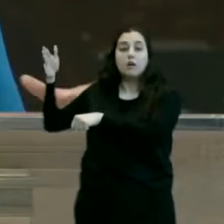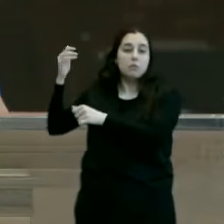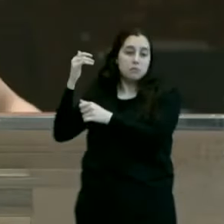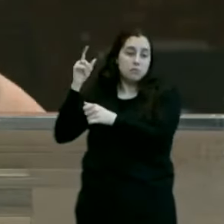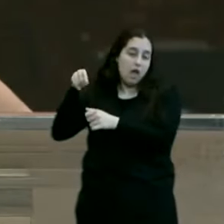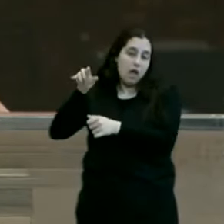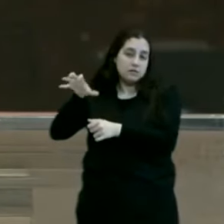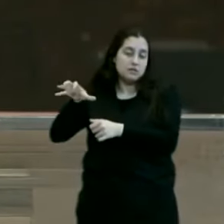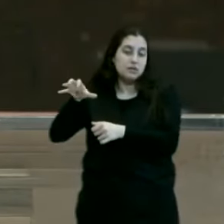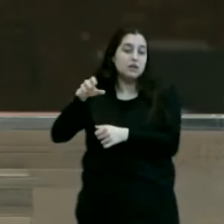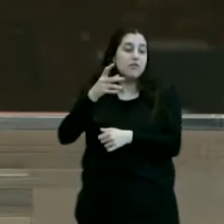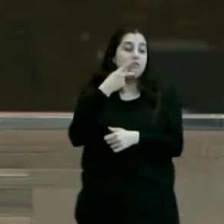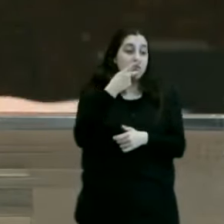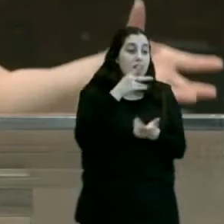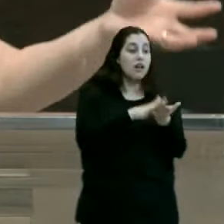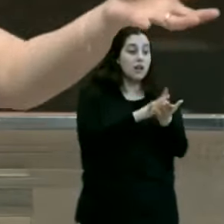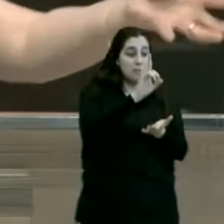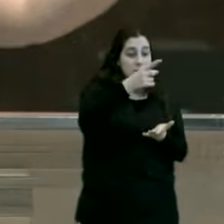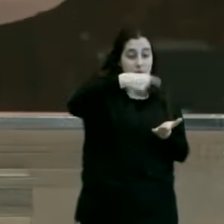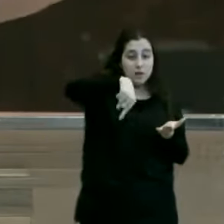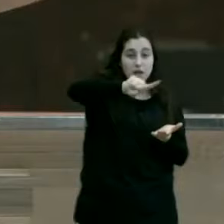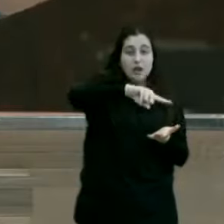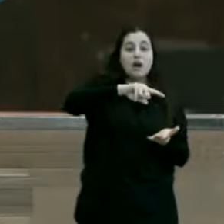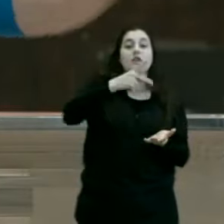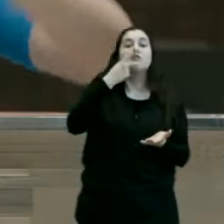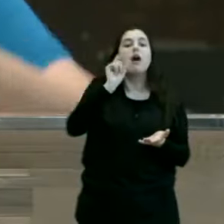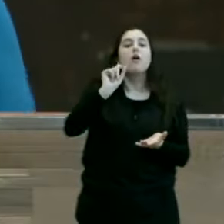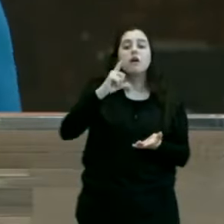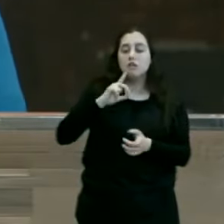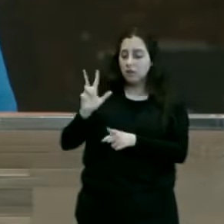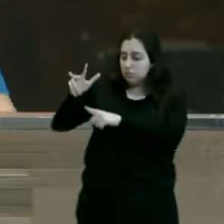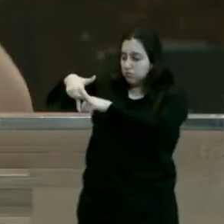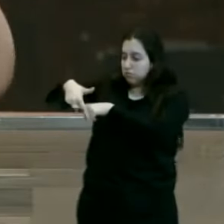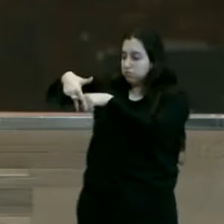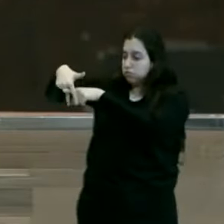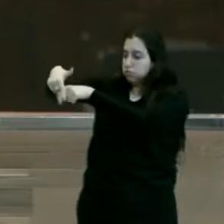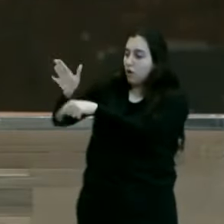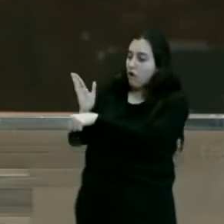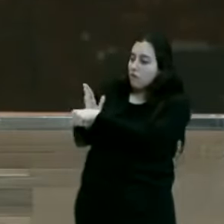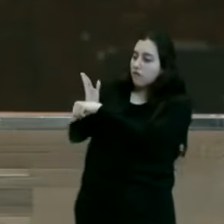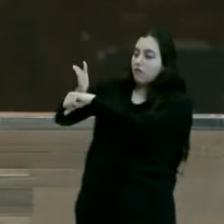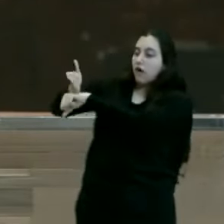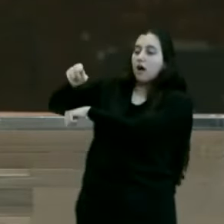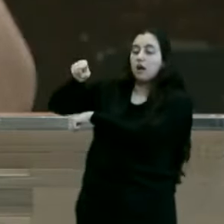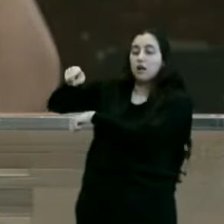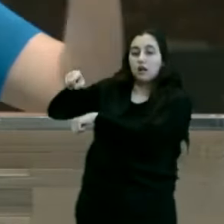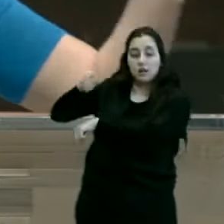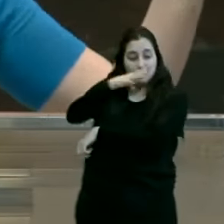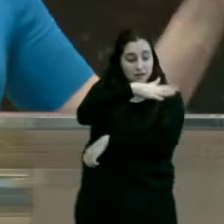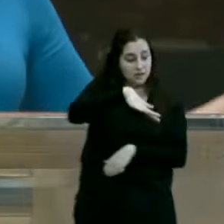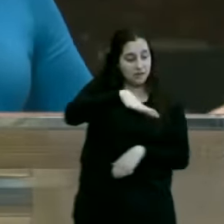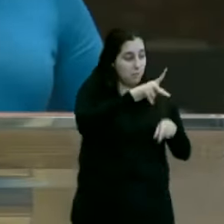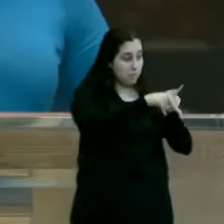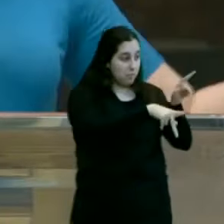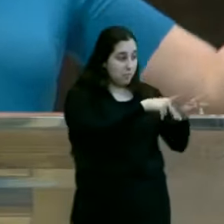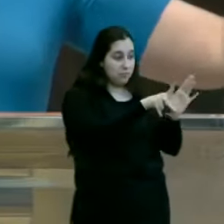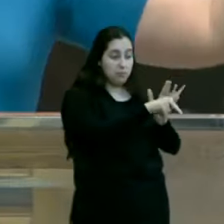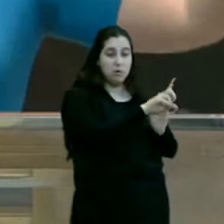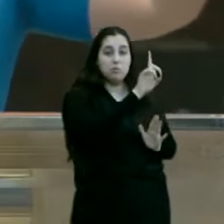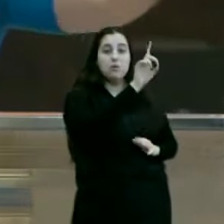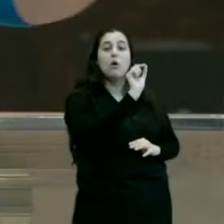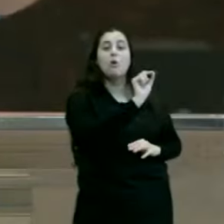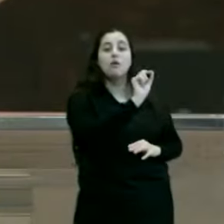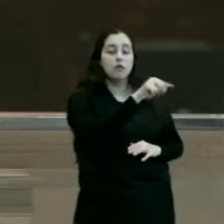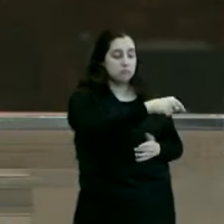Bíblia diz que eles estavam subindo com os seus camelos. E quando o povo de Deus plantava,